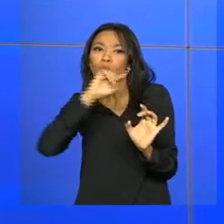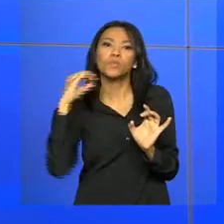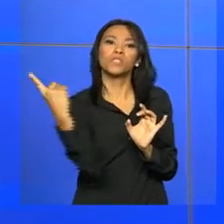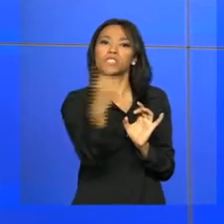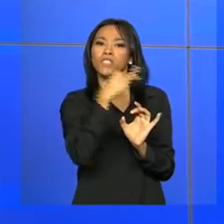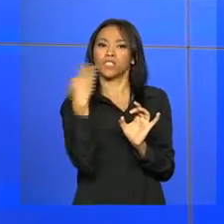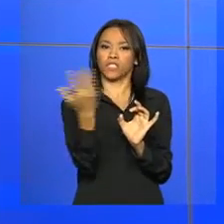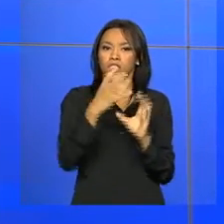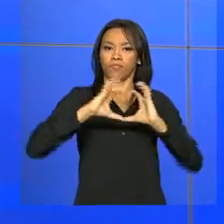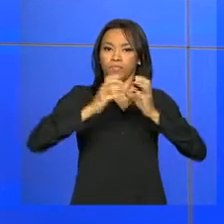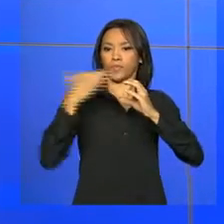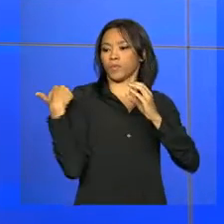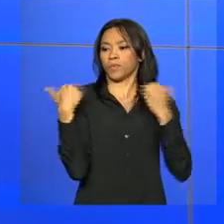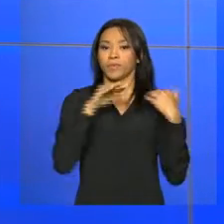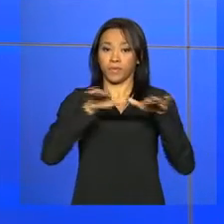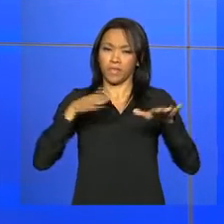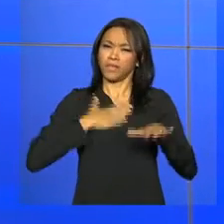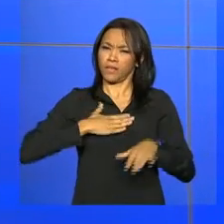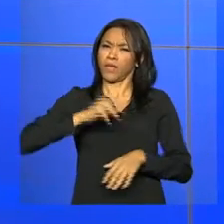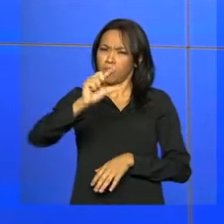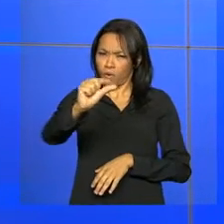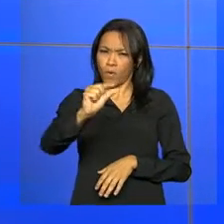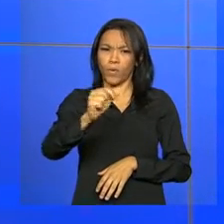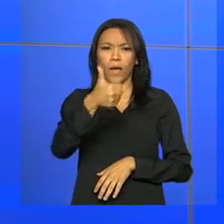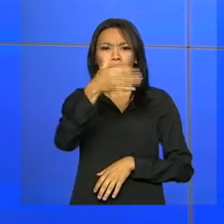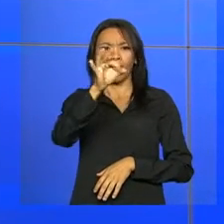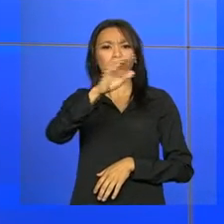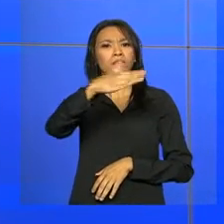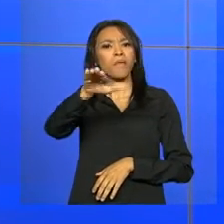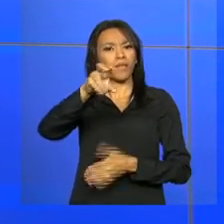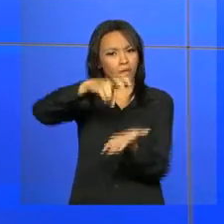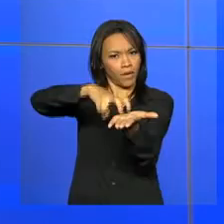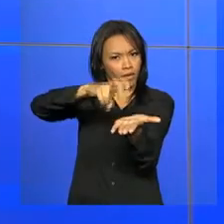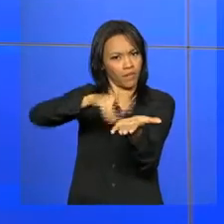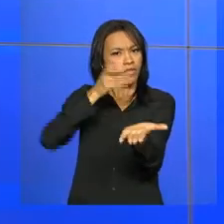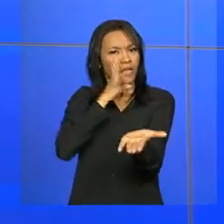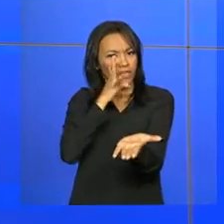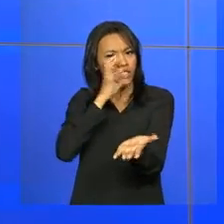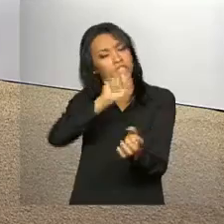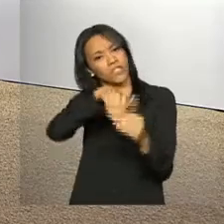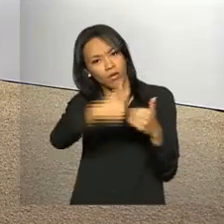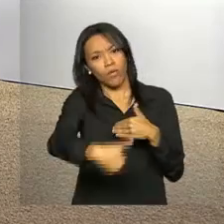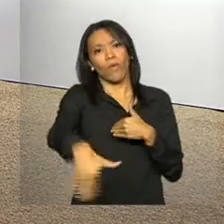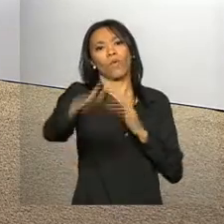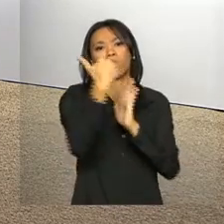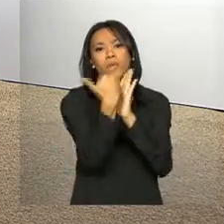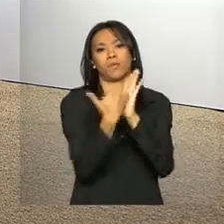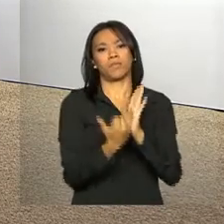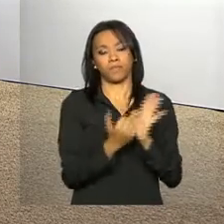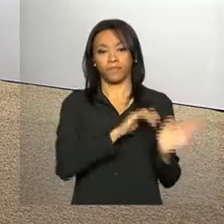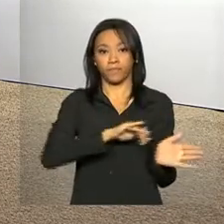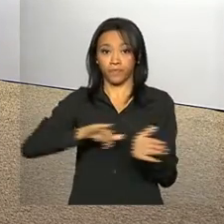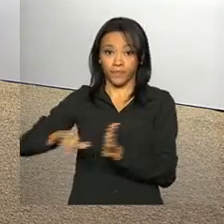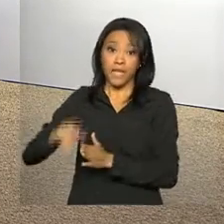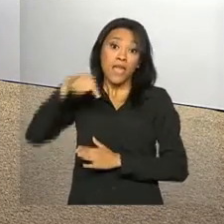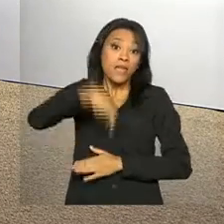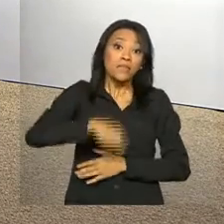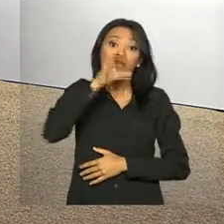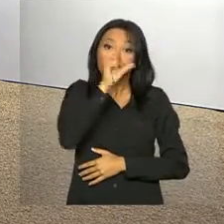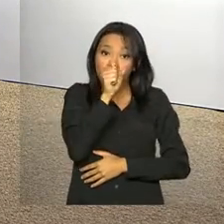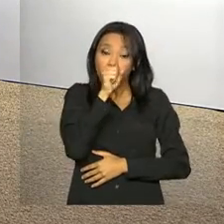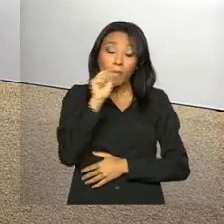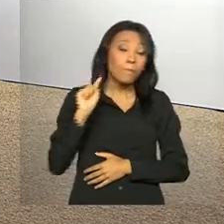0 os e assistir daqui a pouco às dez e meia da manhã e ao longo da nossa programação e este sábado foi o primeiro